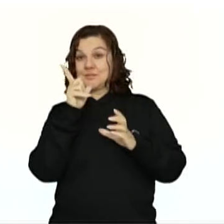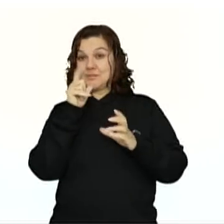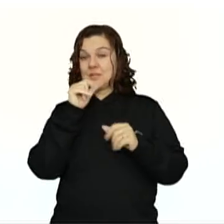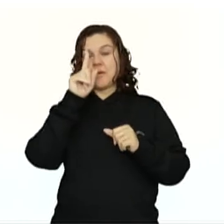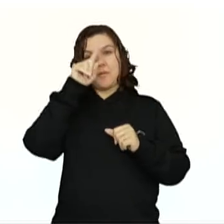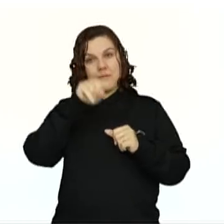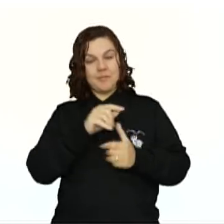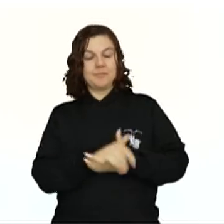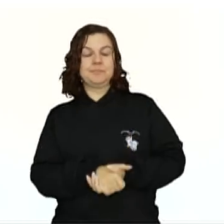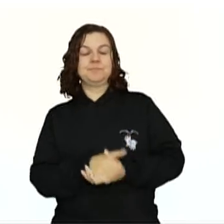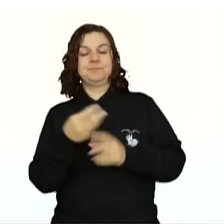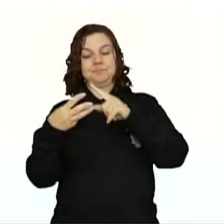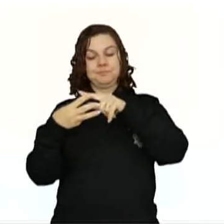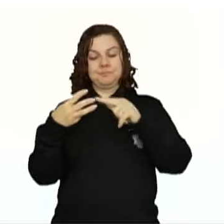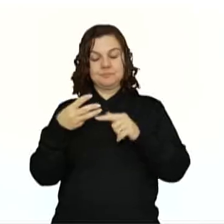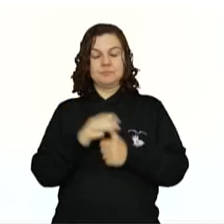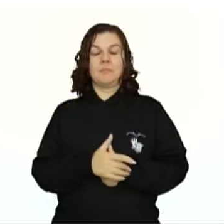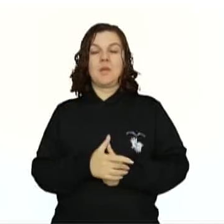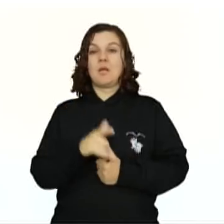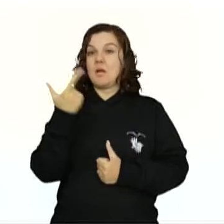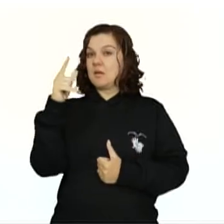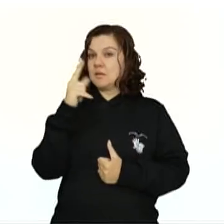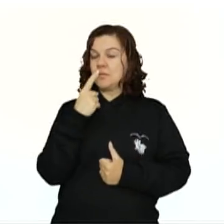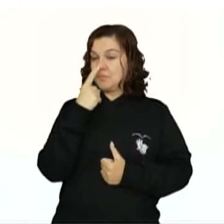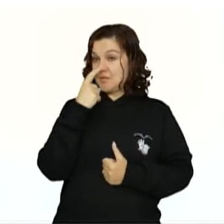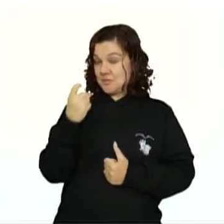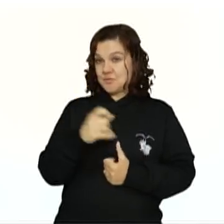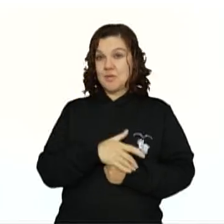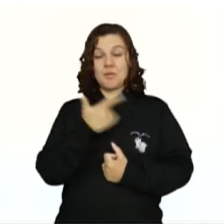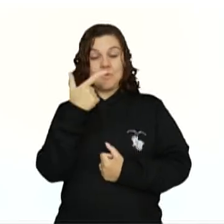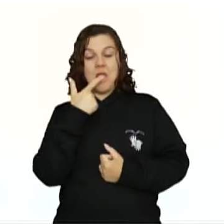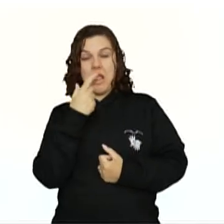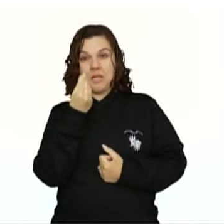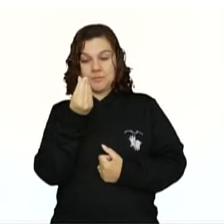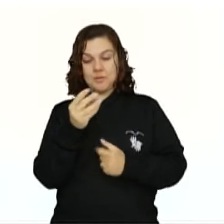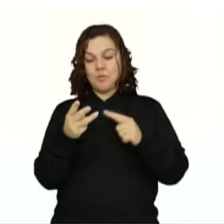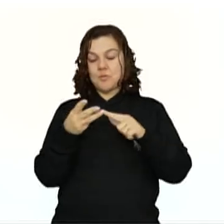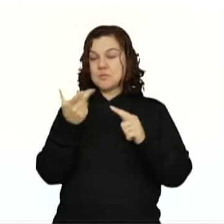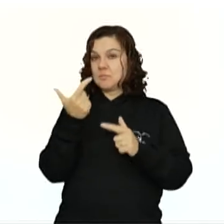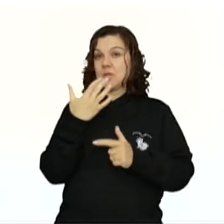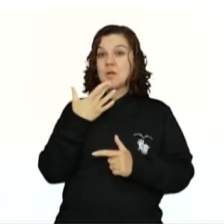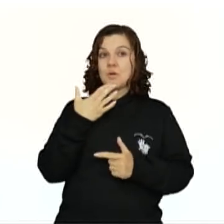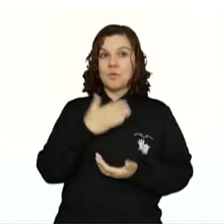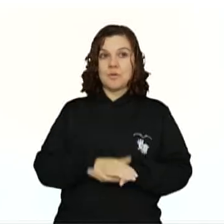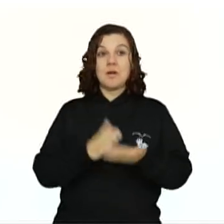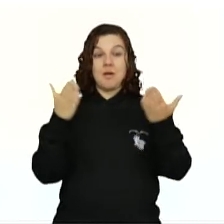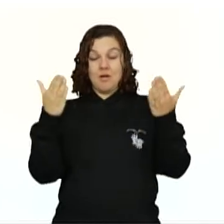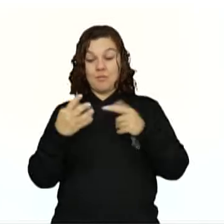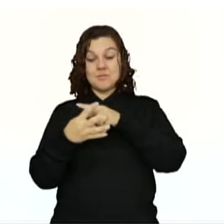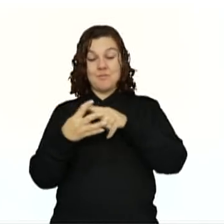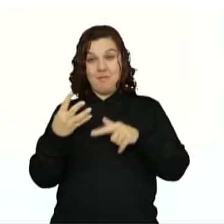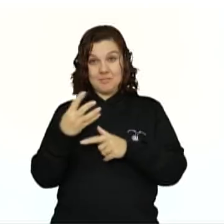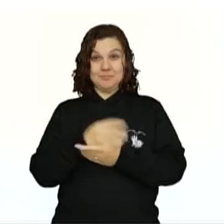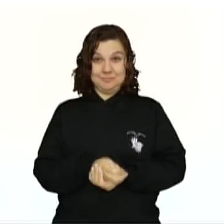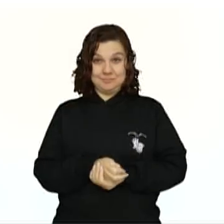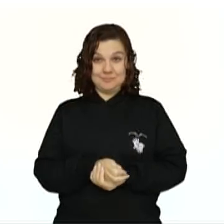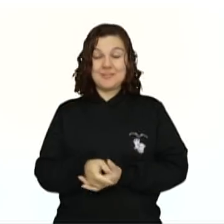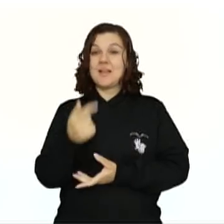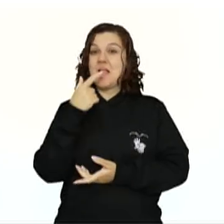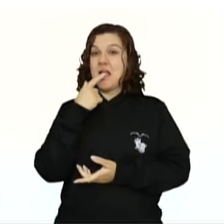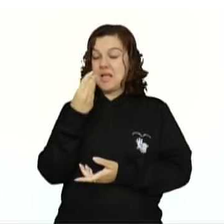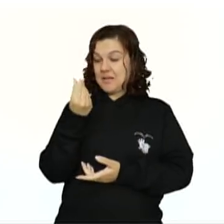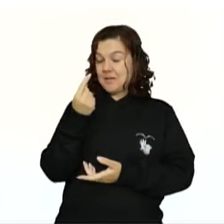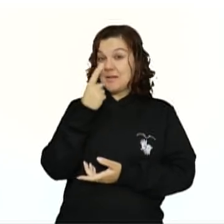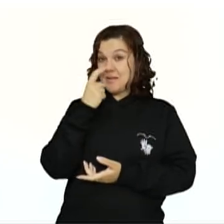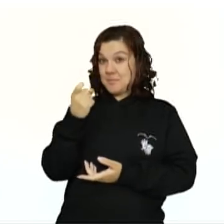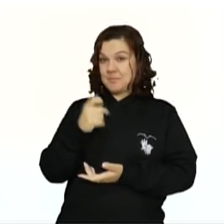água são 3. Inodora, insípida e incolor. Agora são 4.